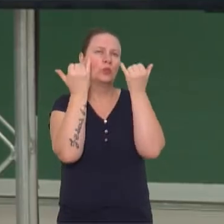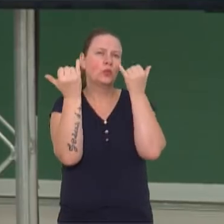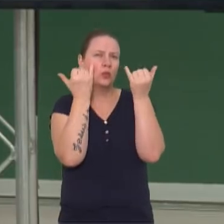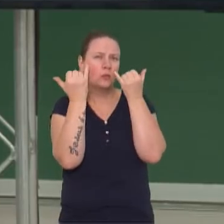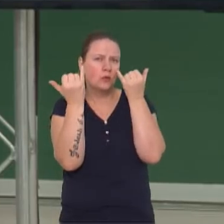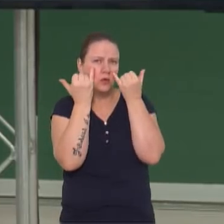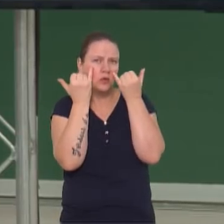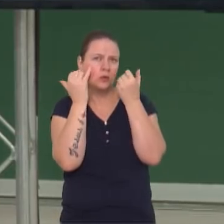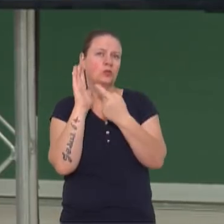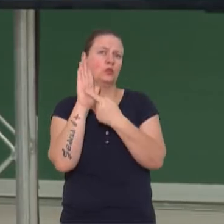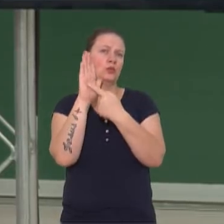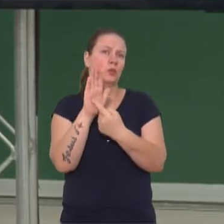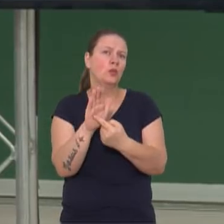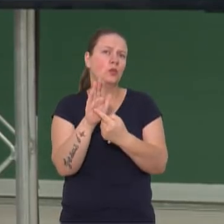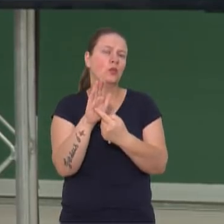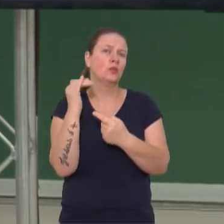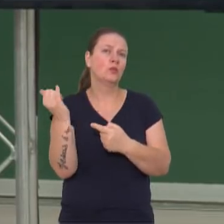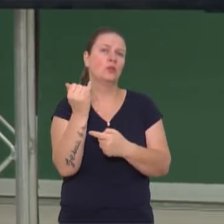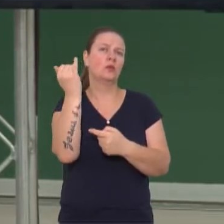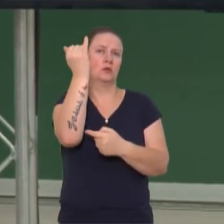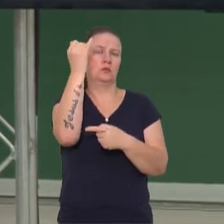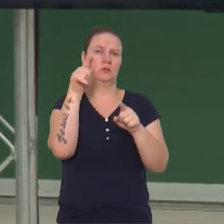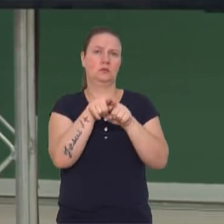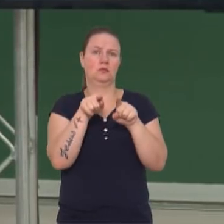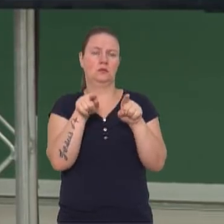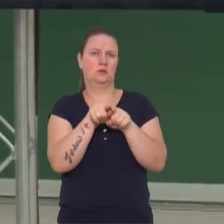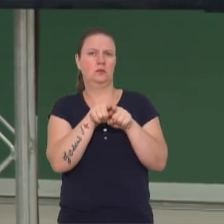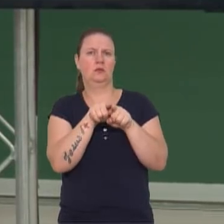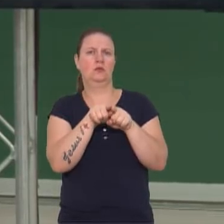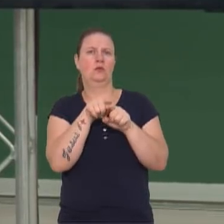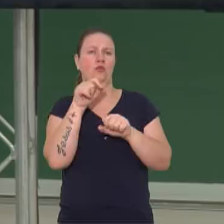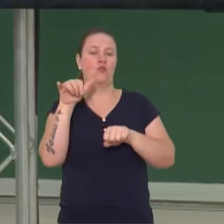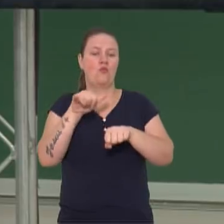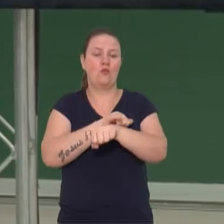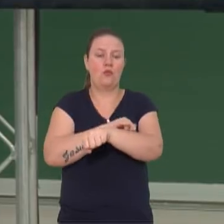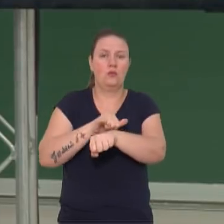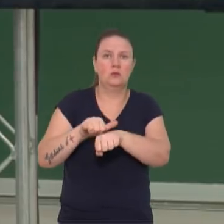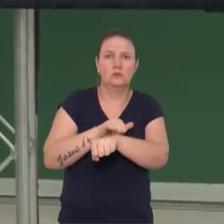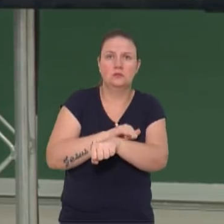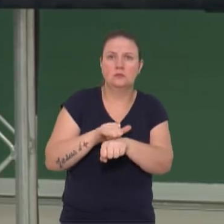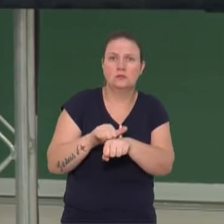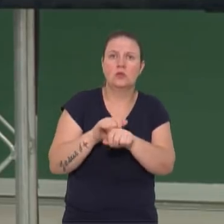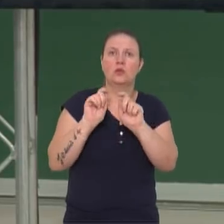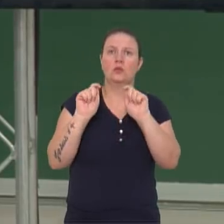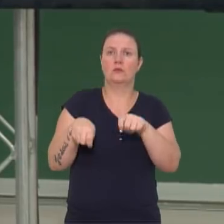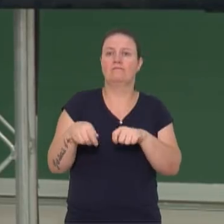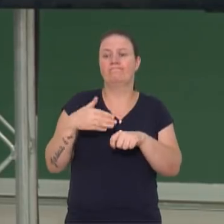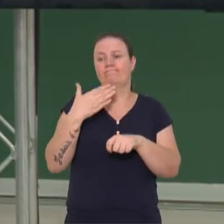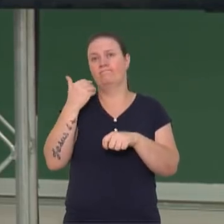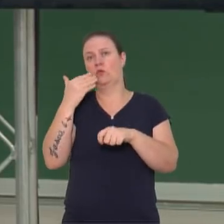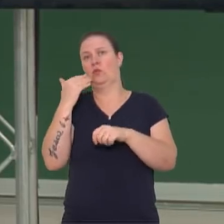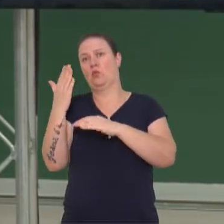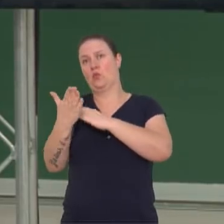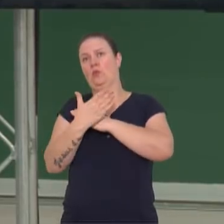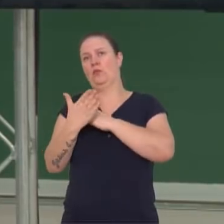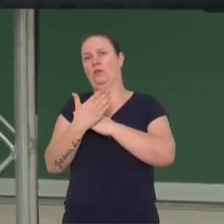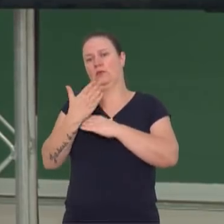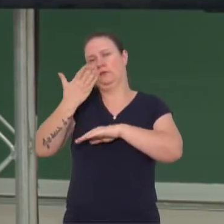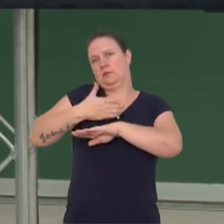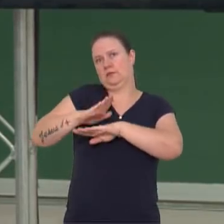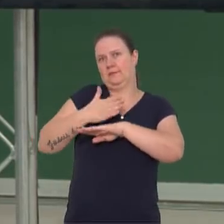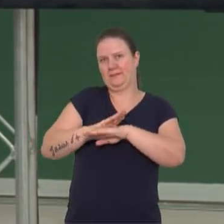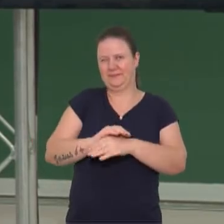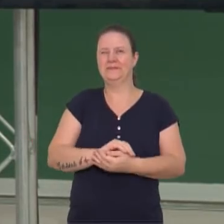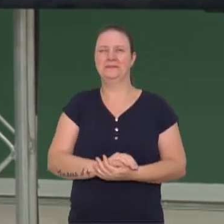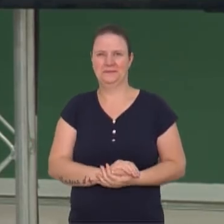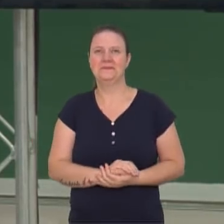que são importantes e trazer qual é a estratégia que vai ser melhor para eu resolver esse exercício. Então